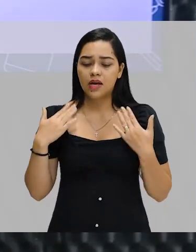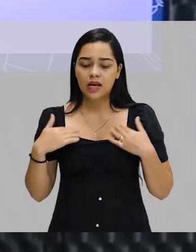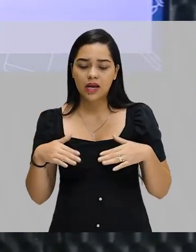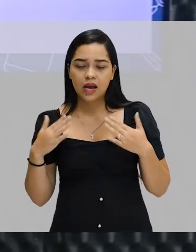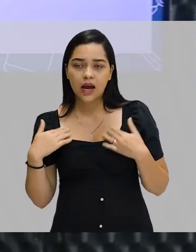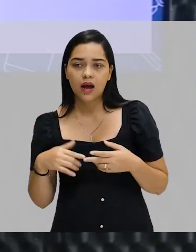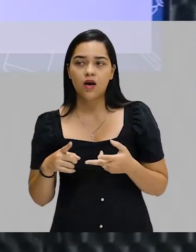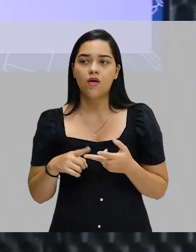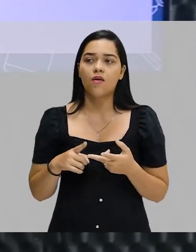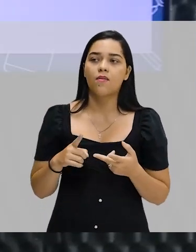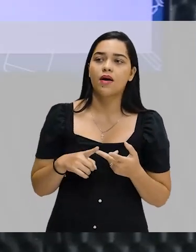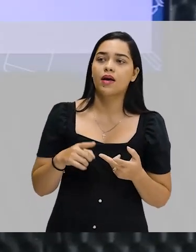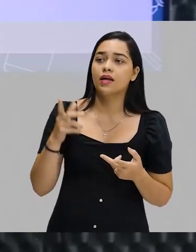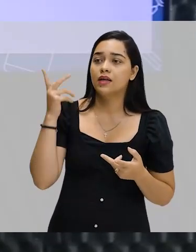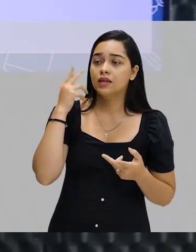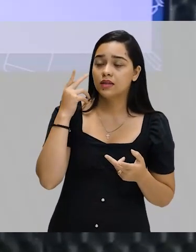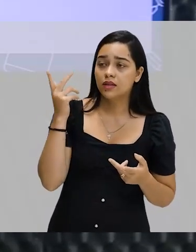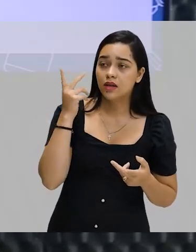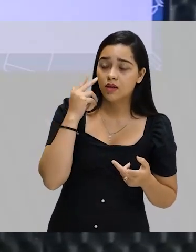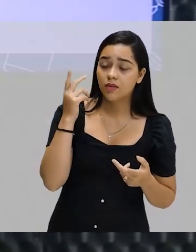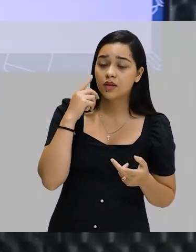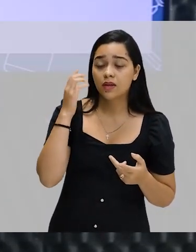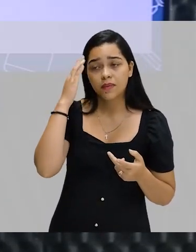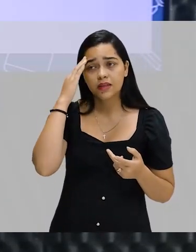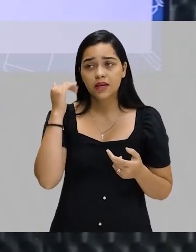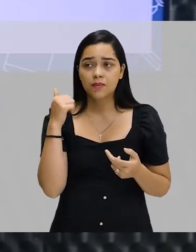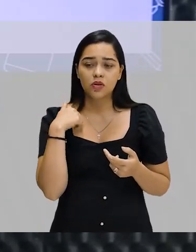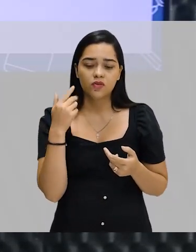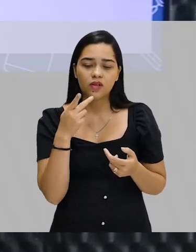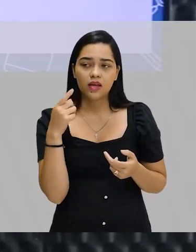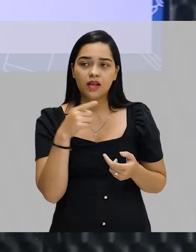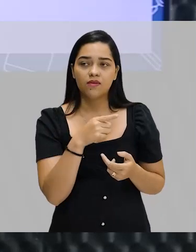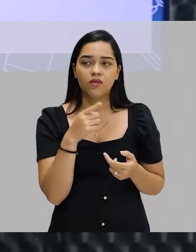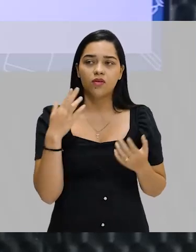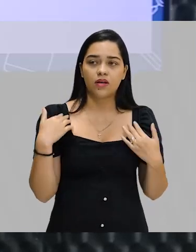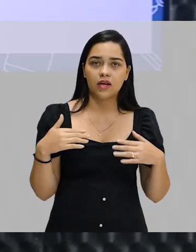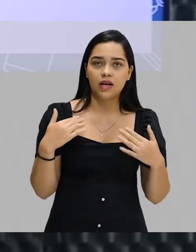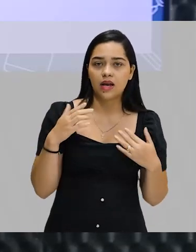calma, tranquila e sabiamente. Eu não vou falar, ela falou